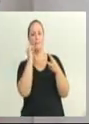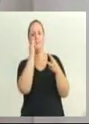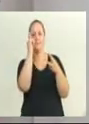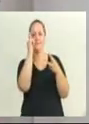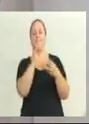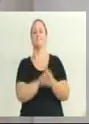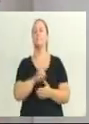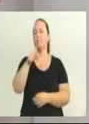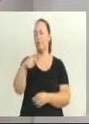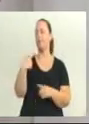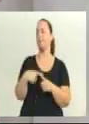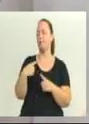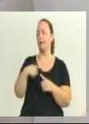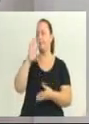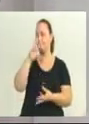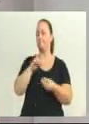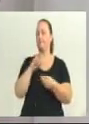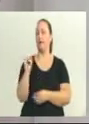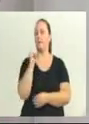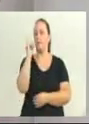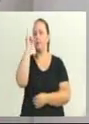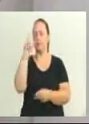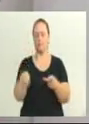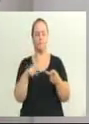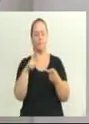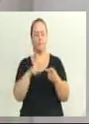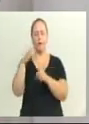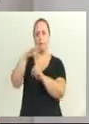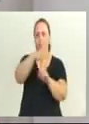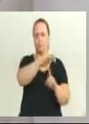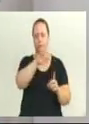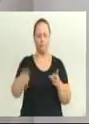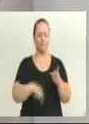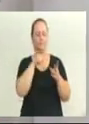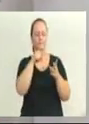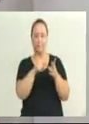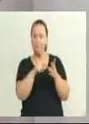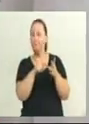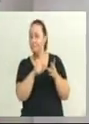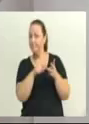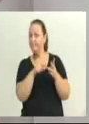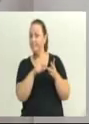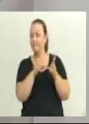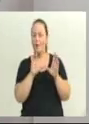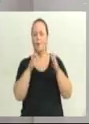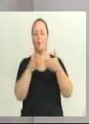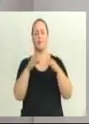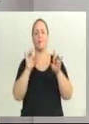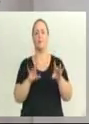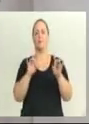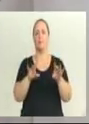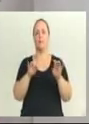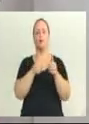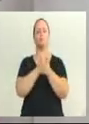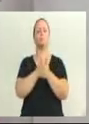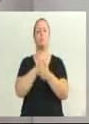depois vocês vão entender por que da importância. E o segundo vai ser o Arcanjo e o terceiro vai ser a nossa comissão especial de